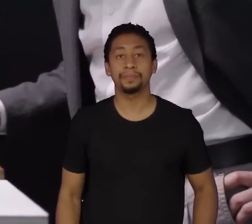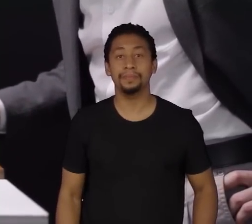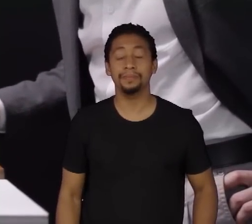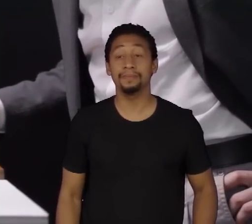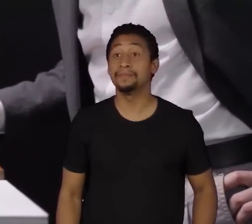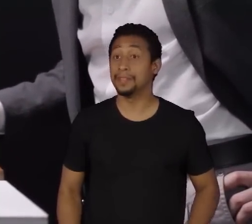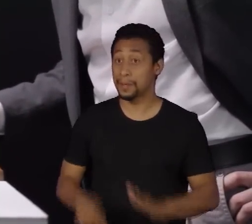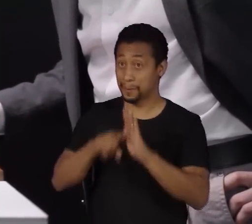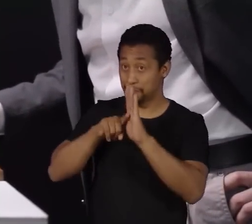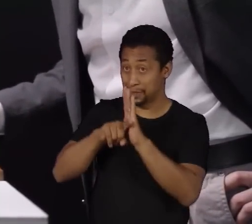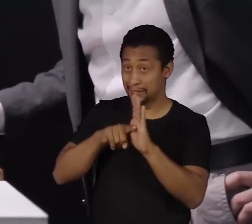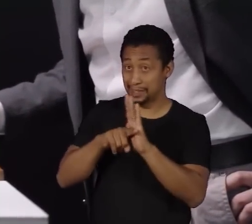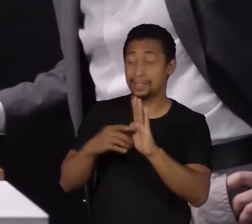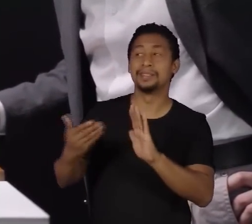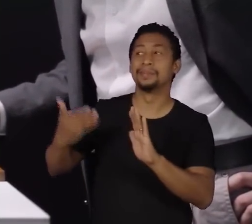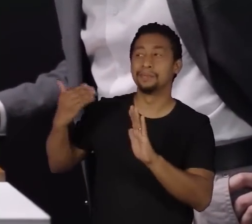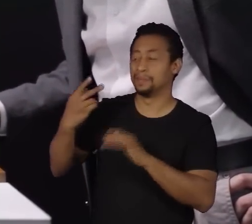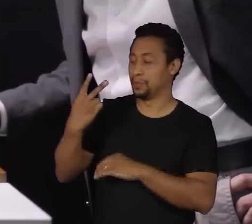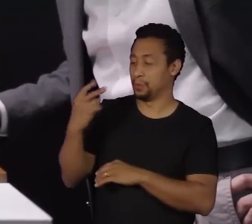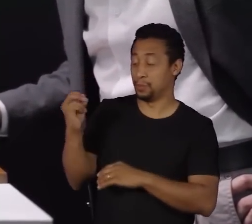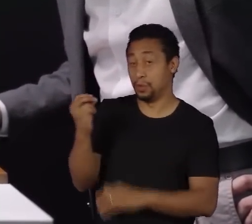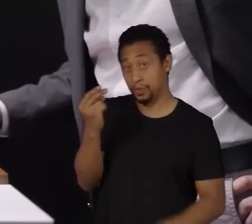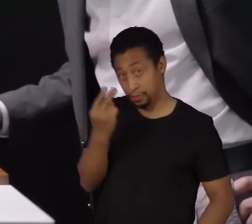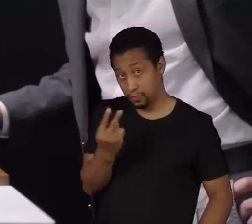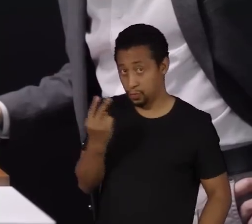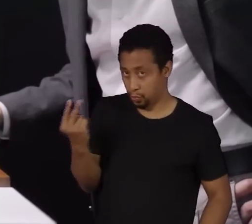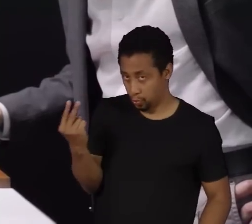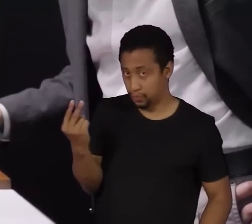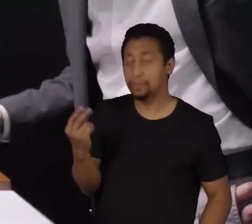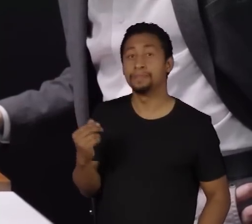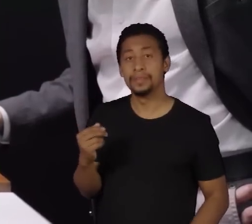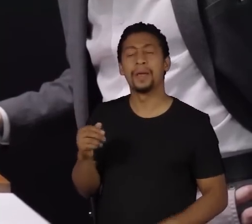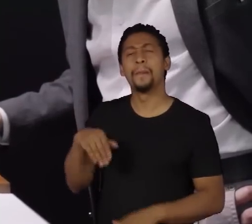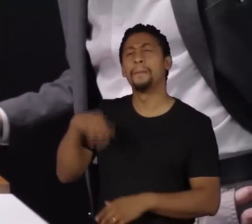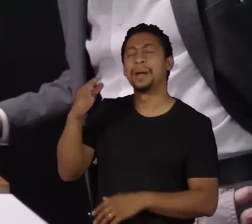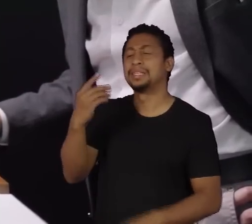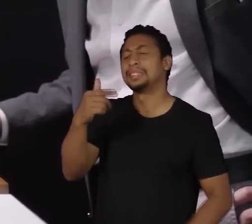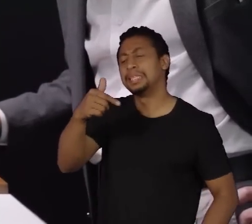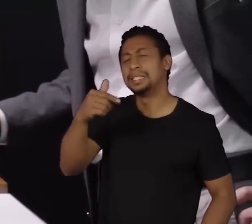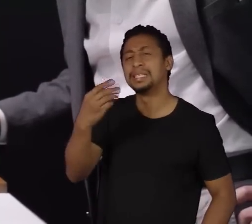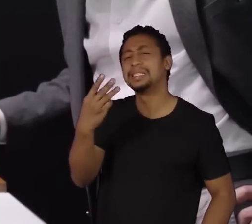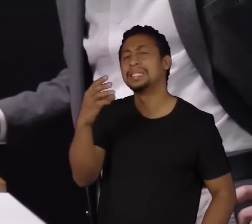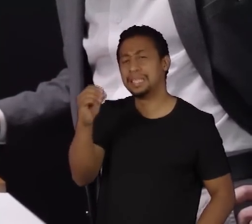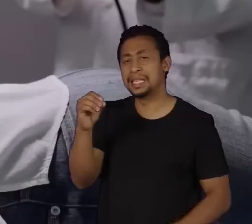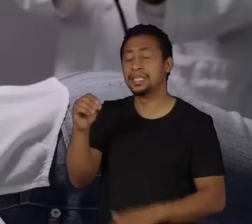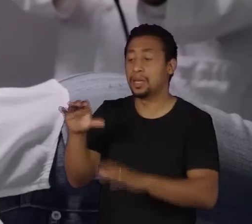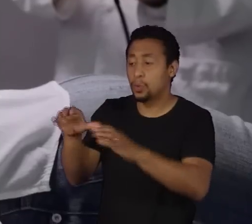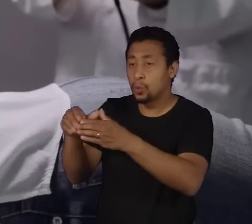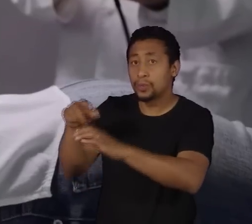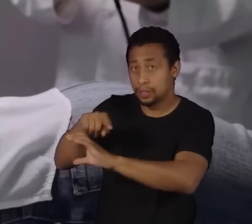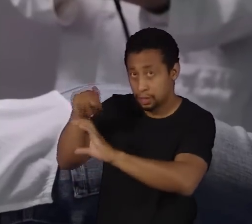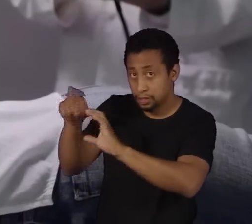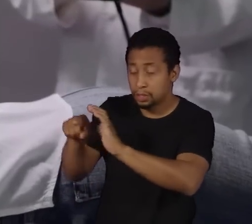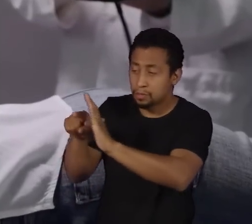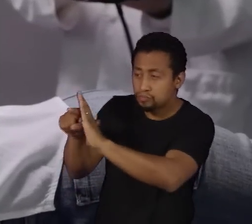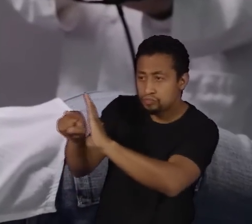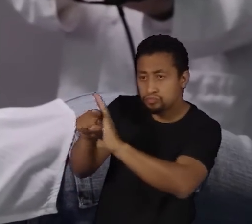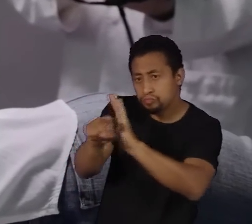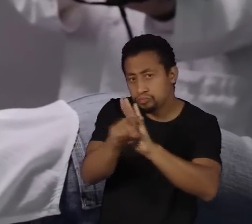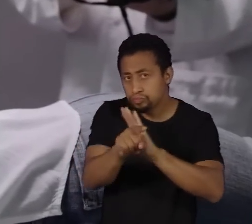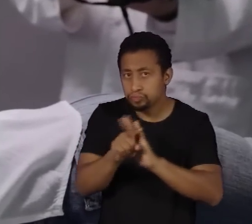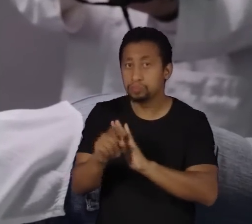Pesquisa feita em 2022 com mais de 730 cientistas da área de aprendizado de máquina aponta